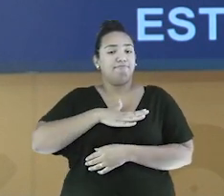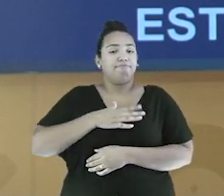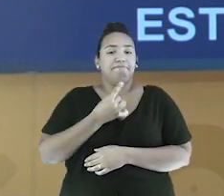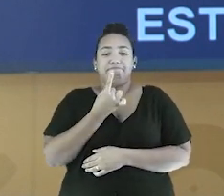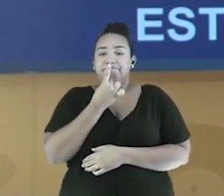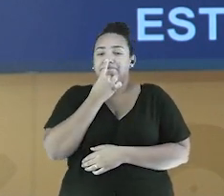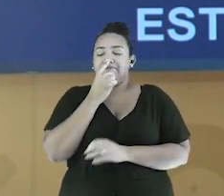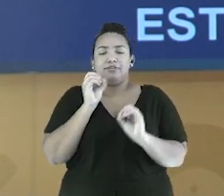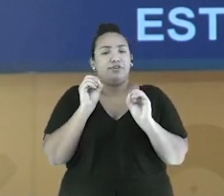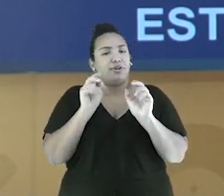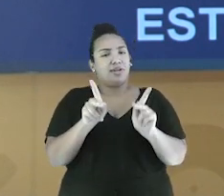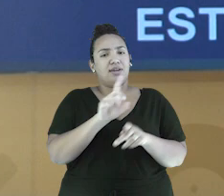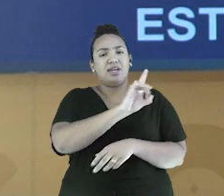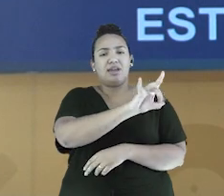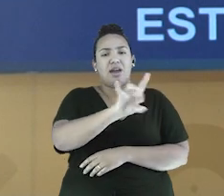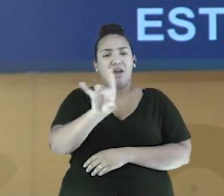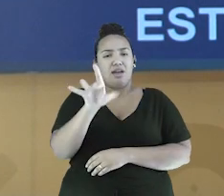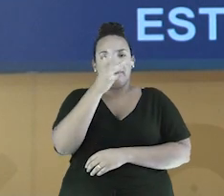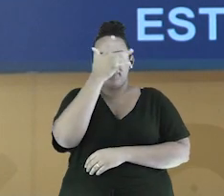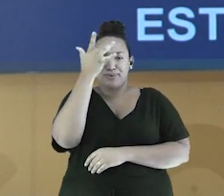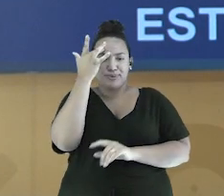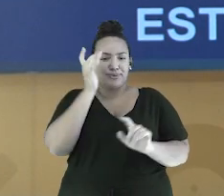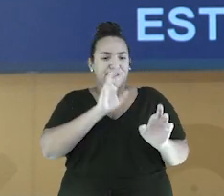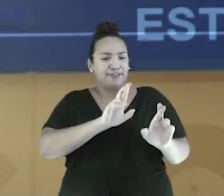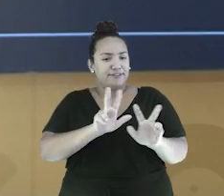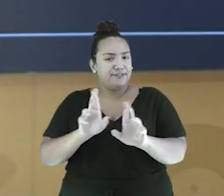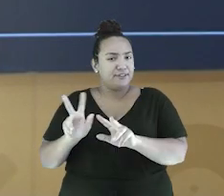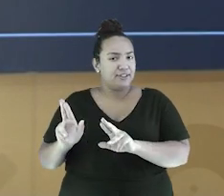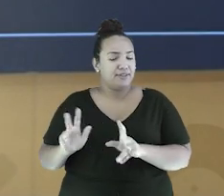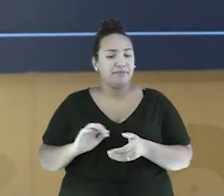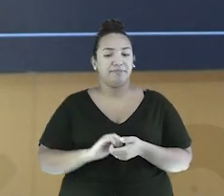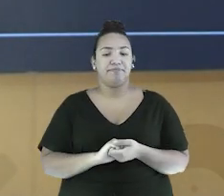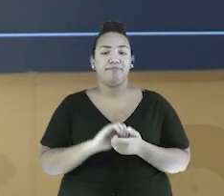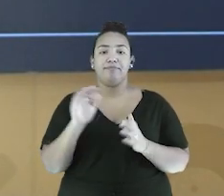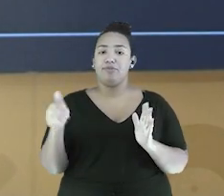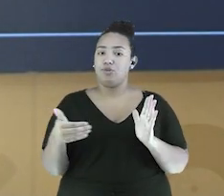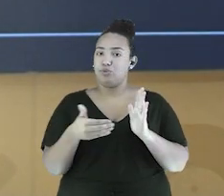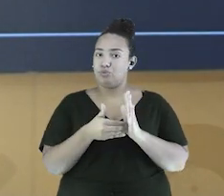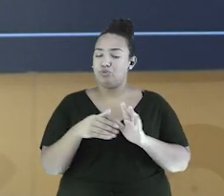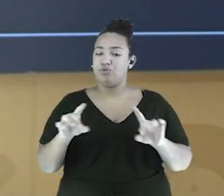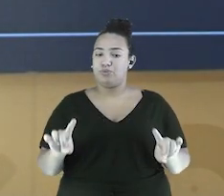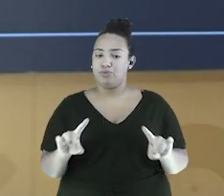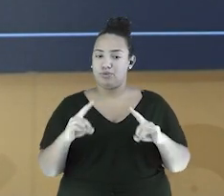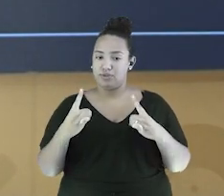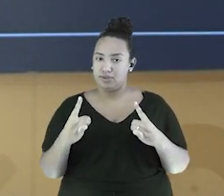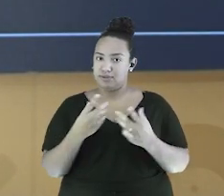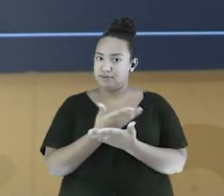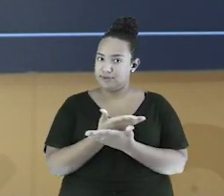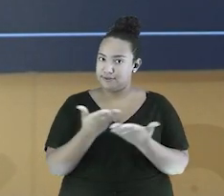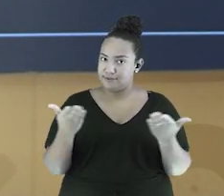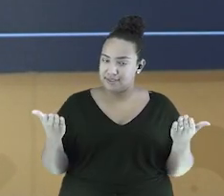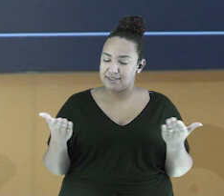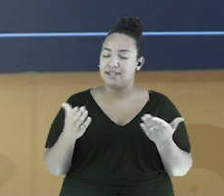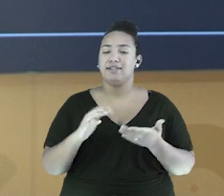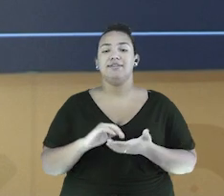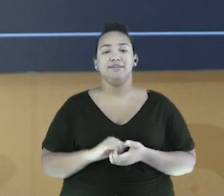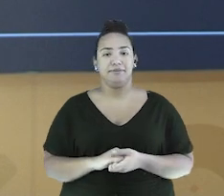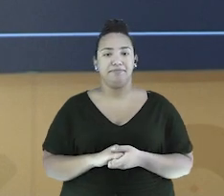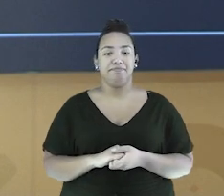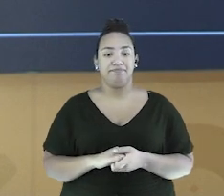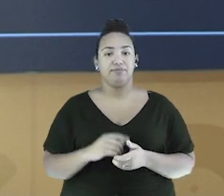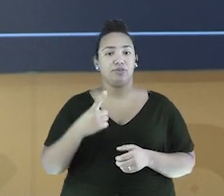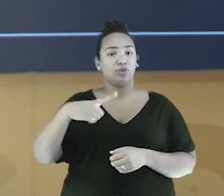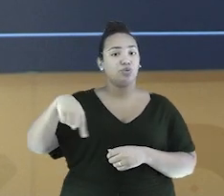E tudo bem sermos diferentes. Por fim, passei o desafio para vocês